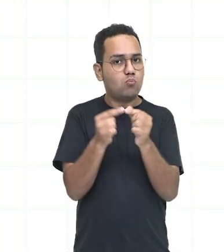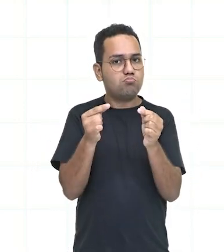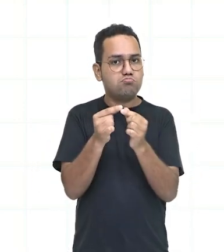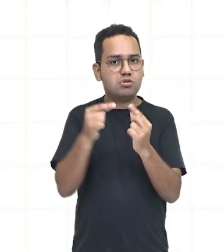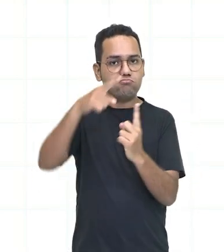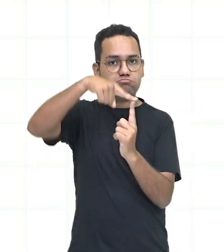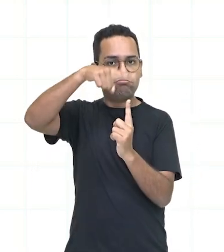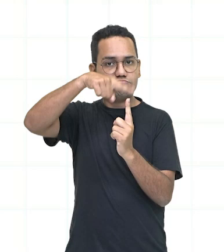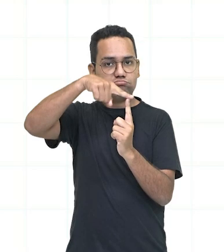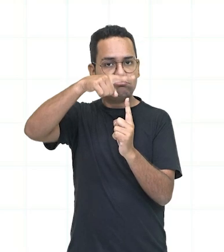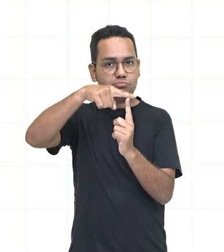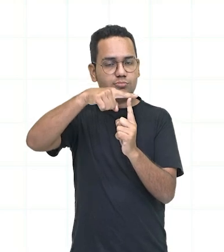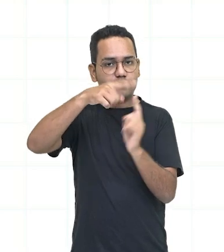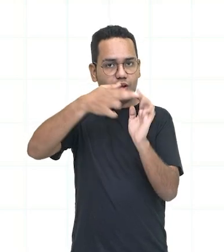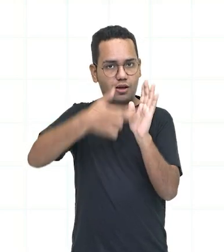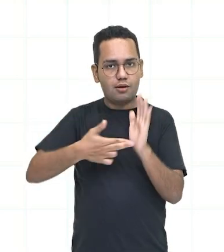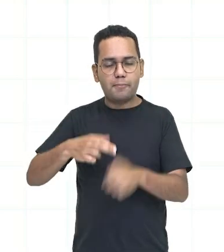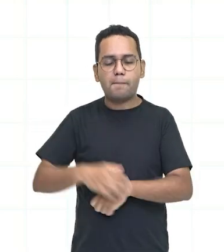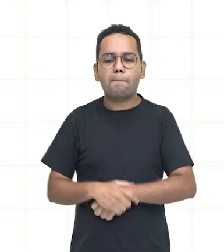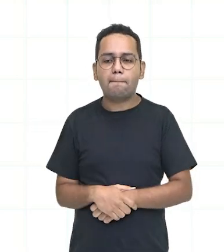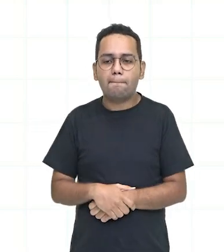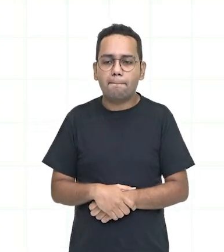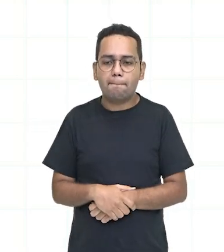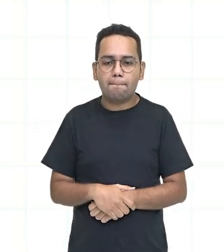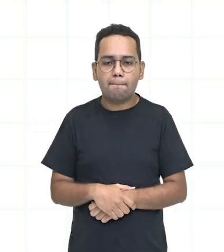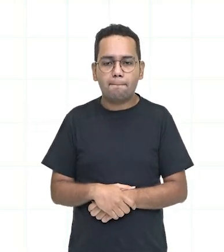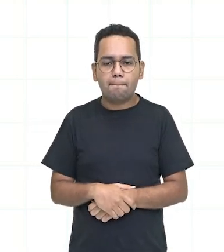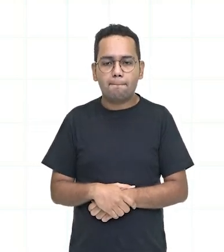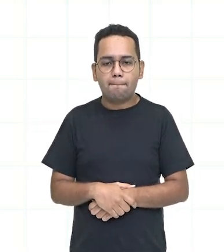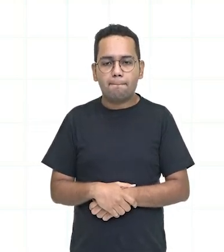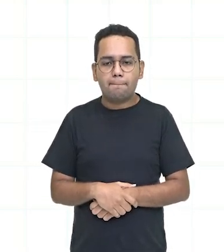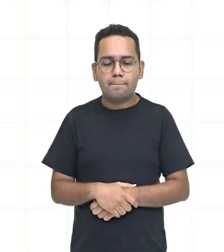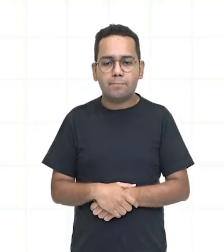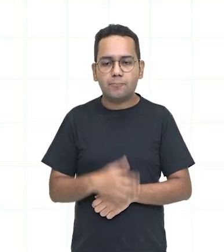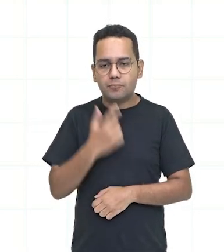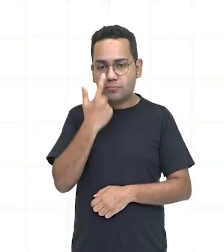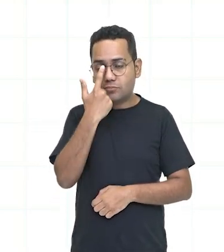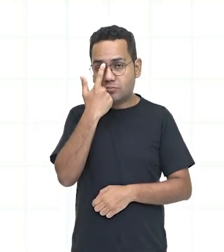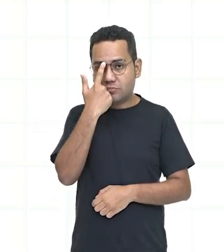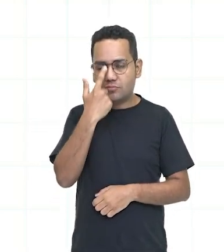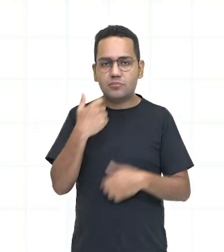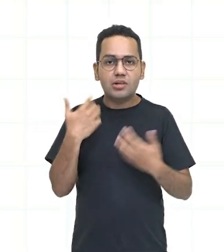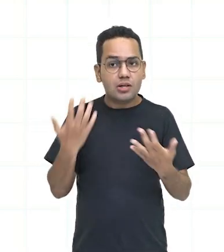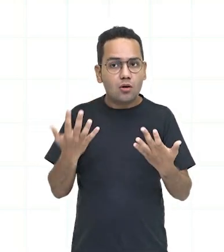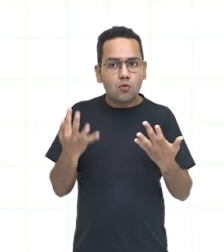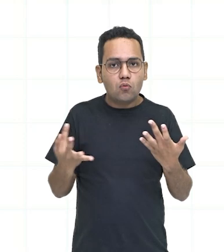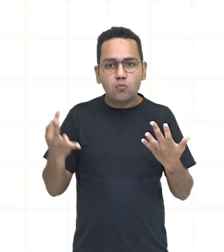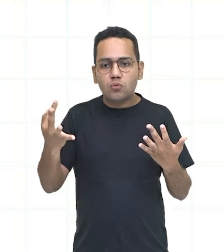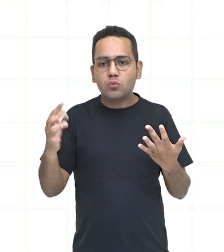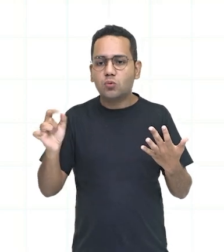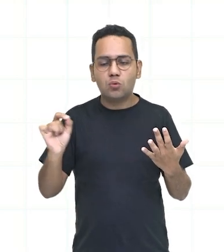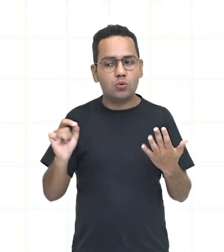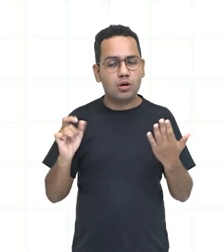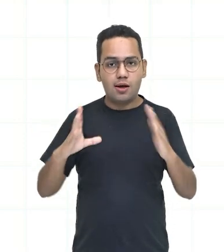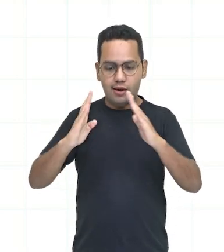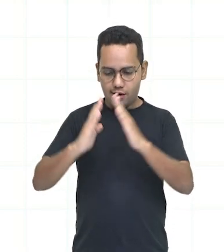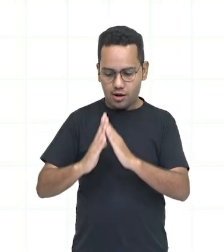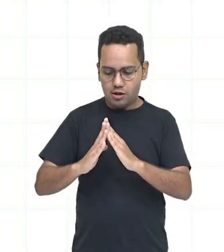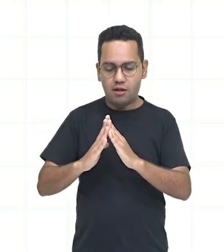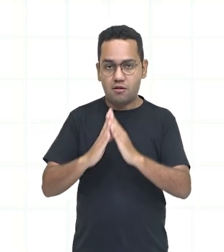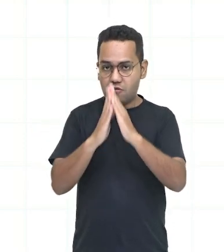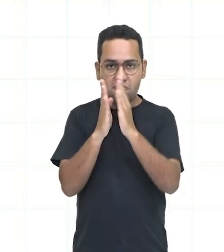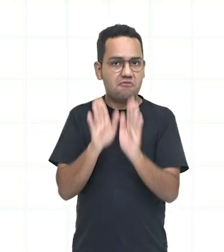da possibilidade. Aí future consequence, a consequência futura, permanecer dentro de